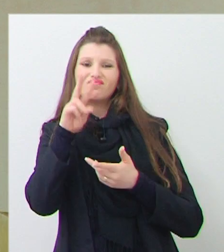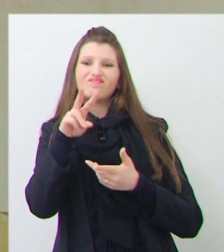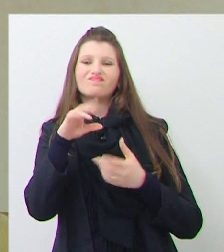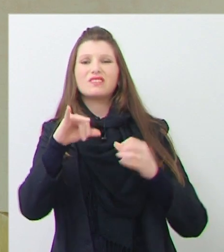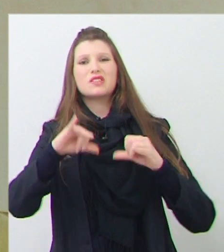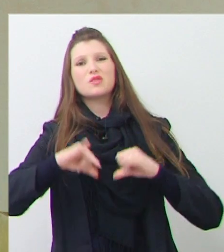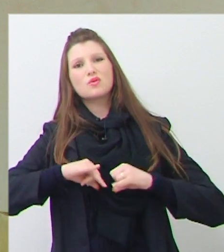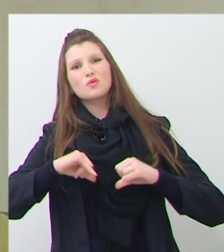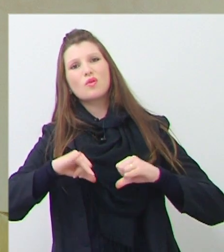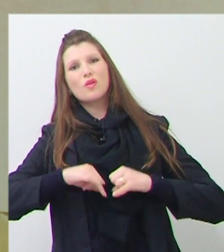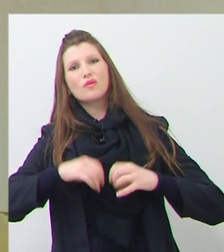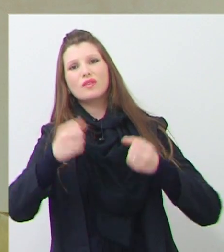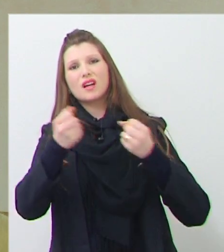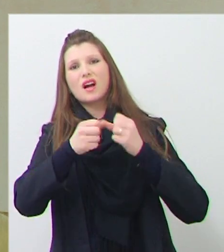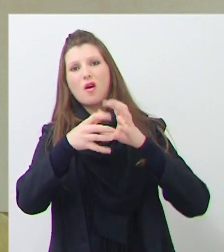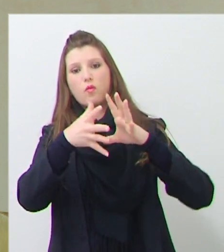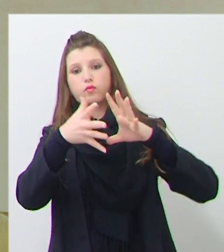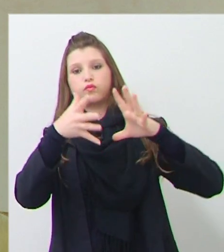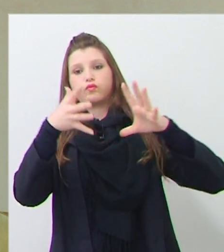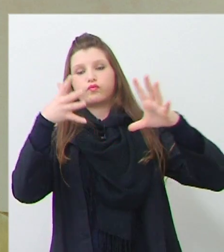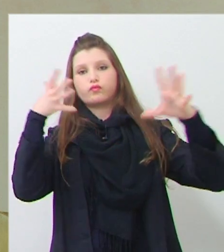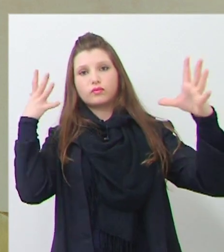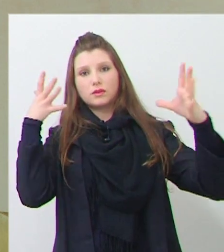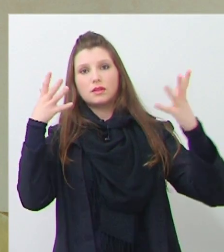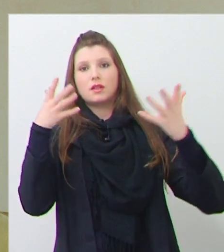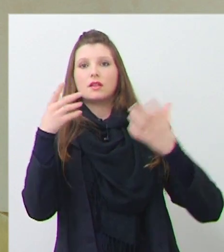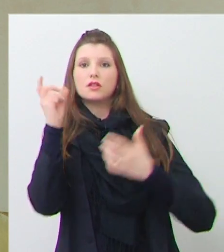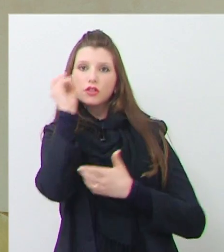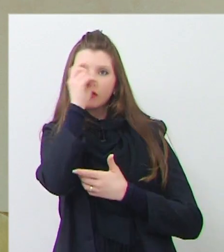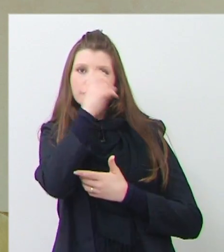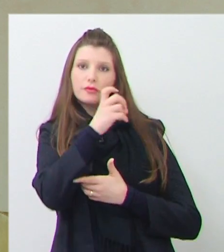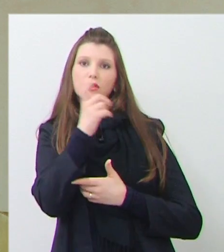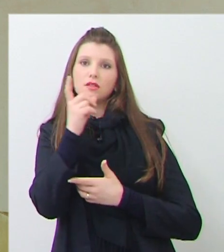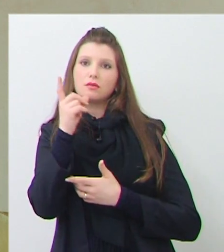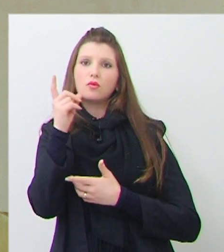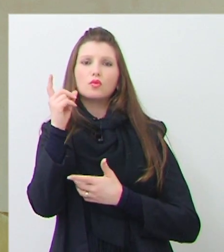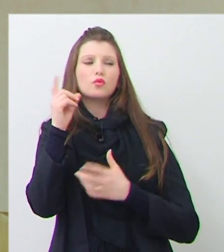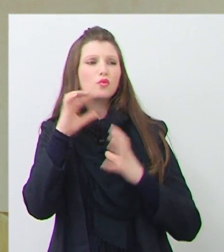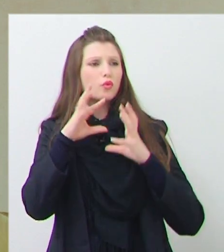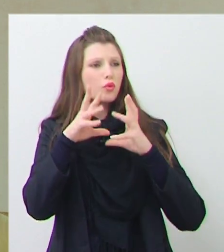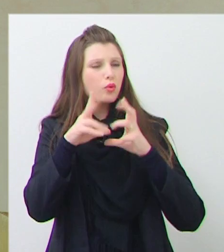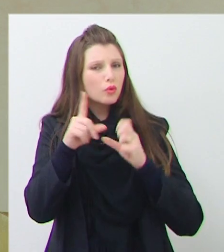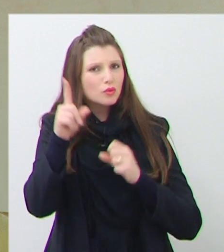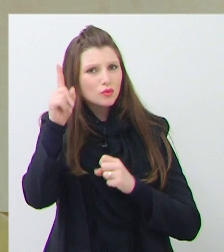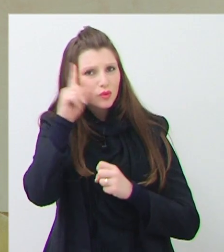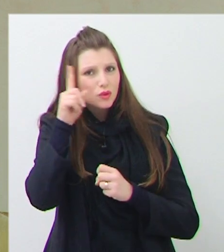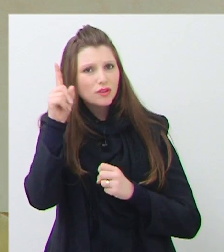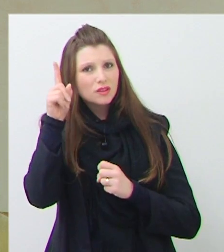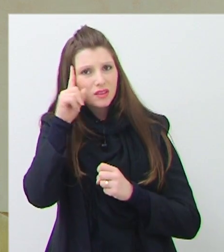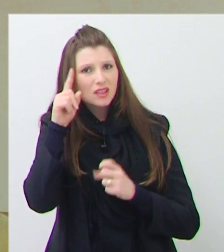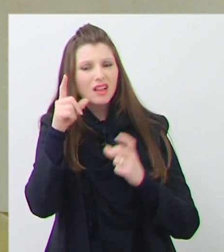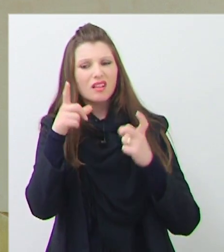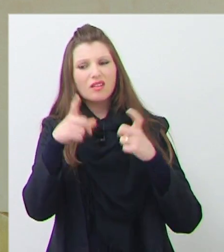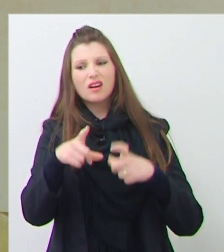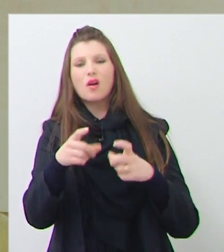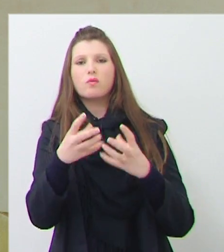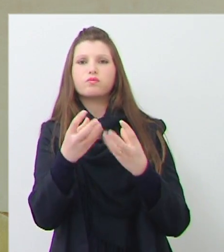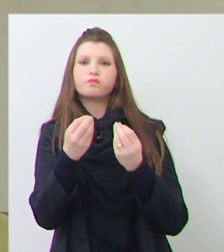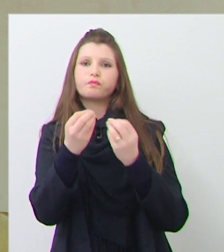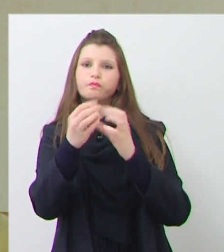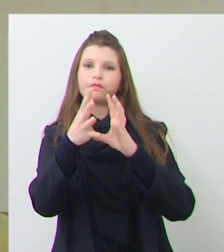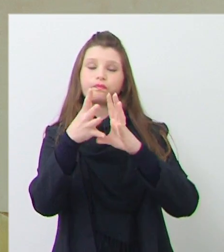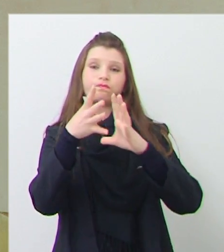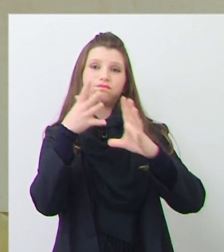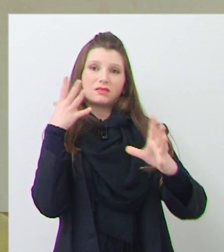sofrem com aquele trânsito, com aquele congestionamento, que todos os dias se deparam com aquele local. E aí